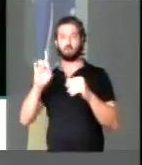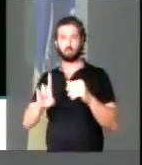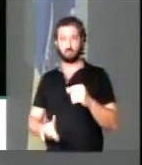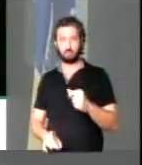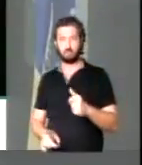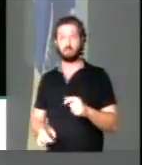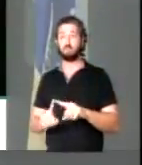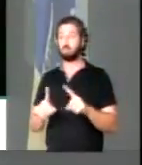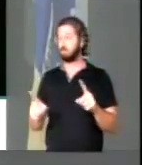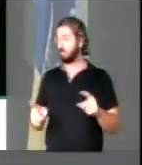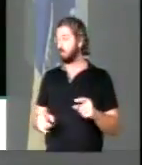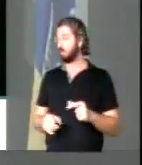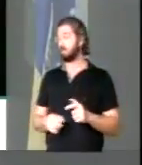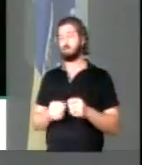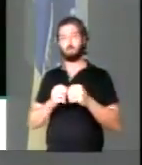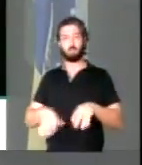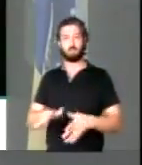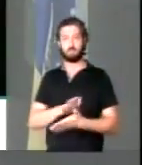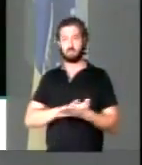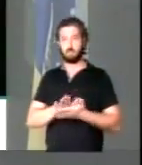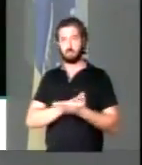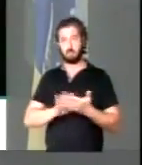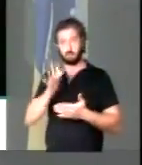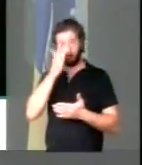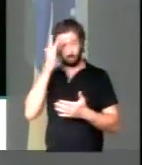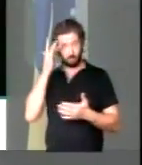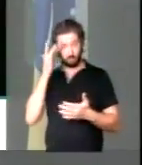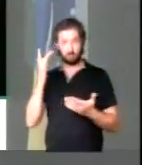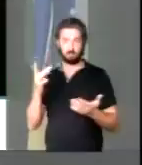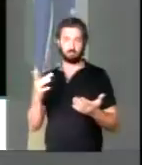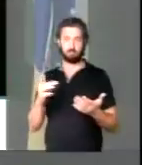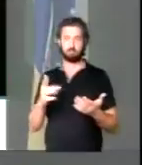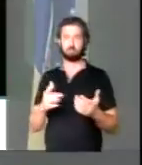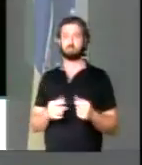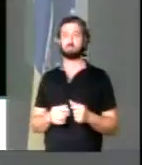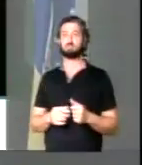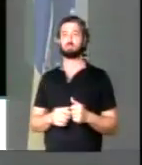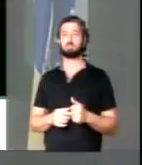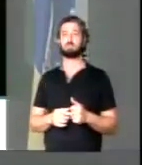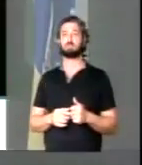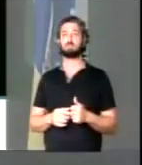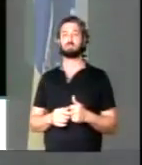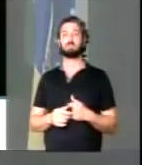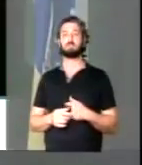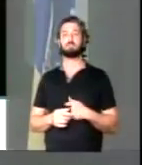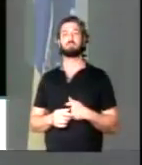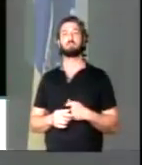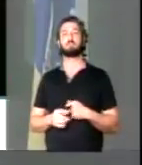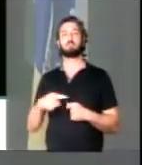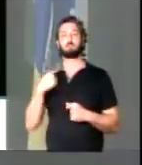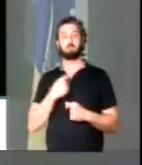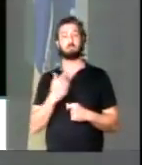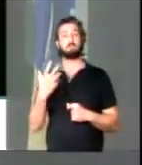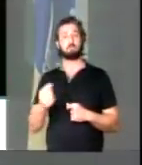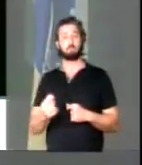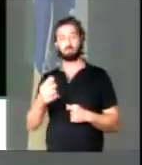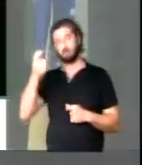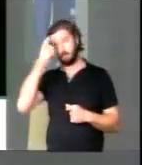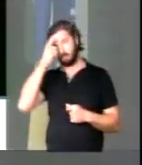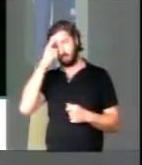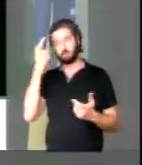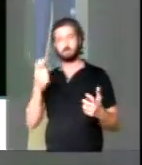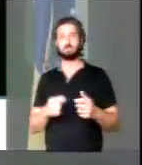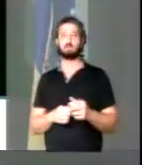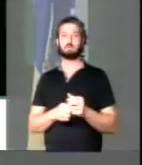e, ao mesmo tempo, não prejudicando as pessoas, não tirando direito de ninguém, nós vamos ter a consciência